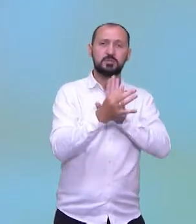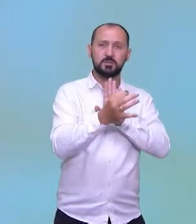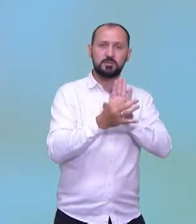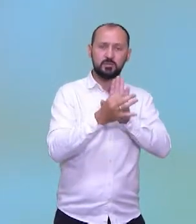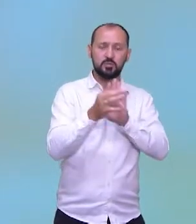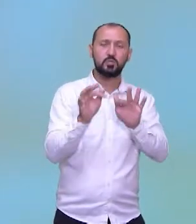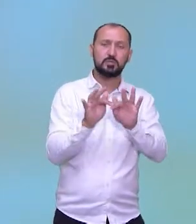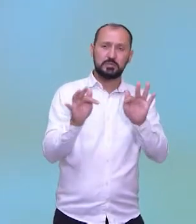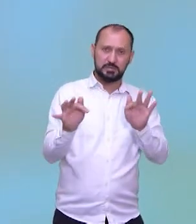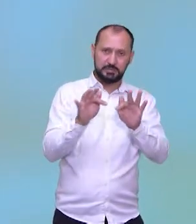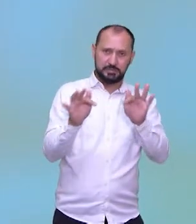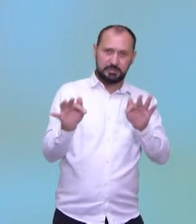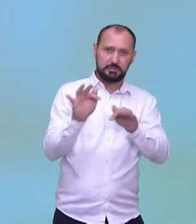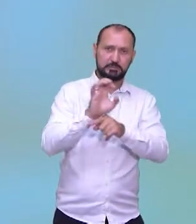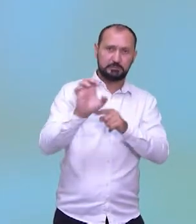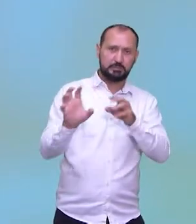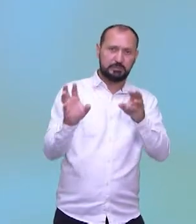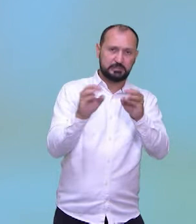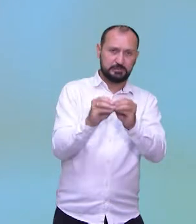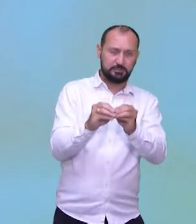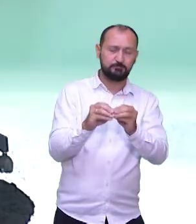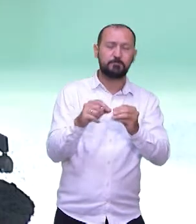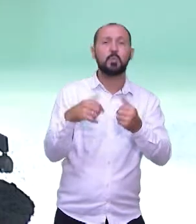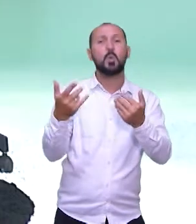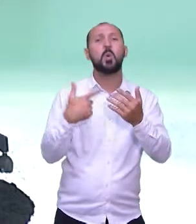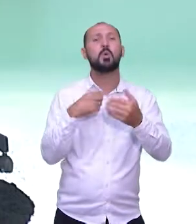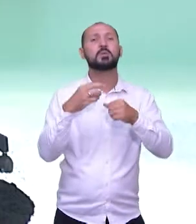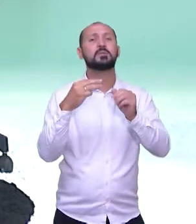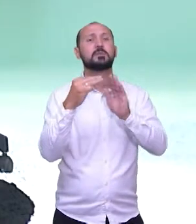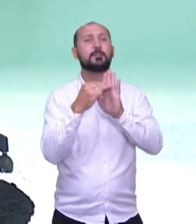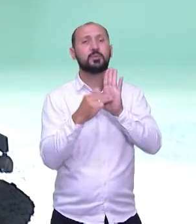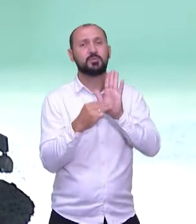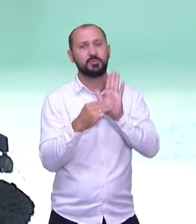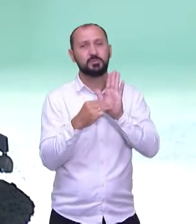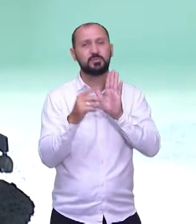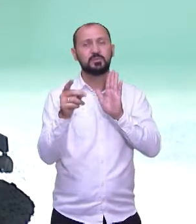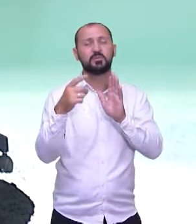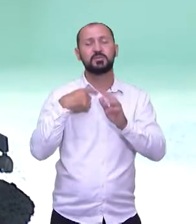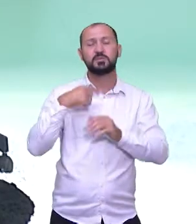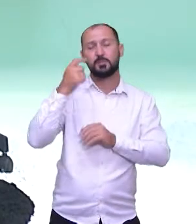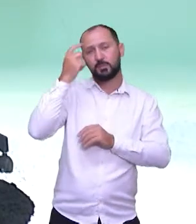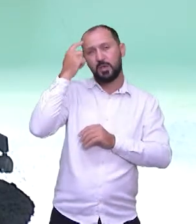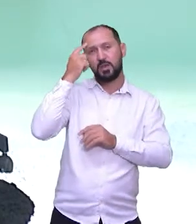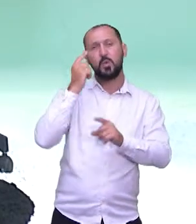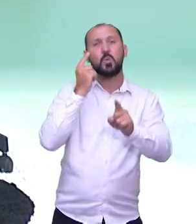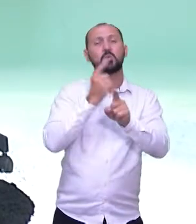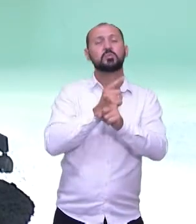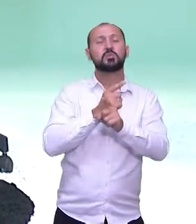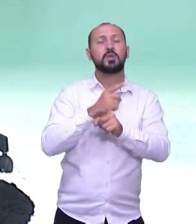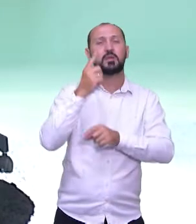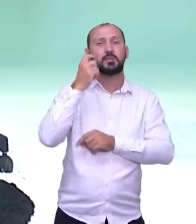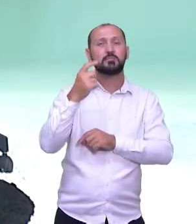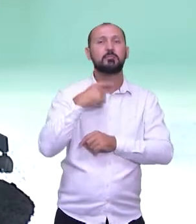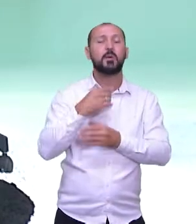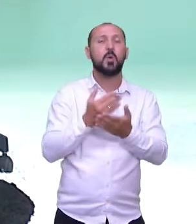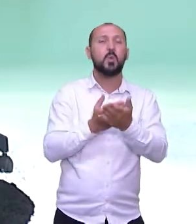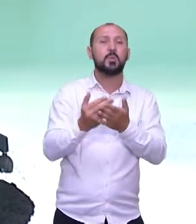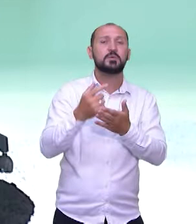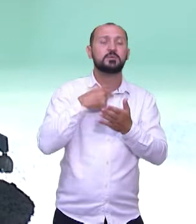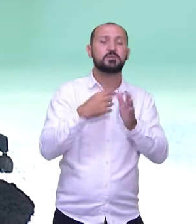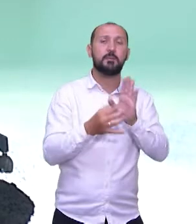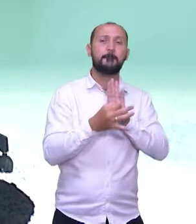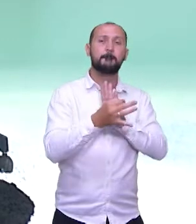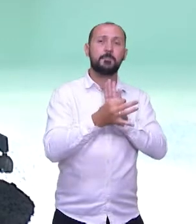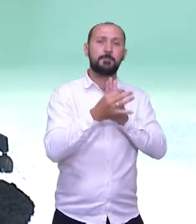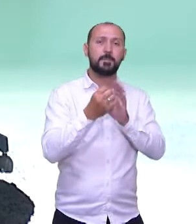a proposta do Simples Estadual? Isso foi levado em consideração? Quais outras metodologias que você achou interessante usar para chegar